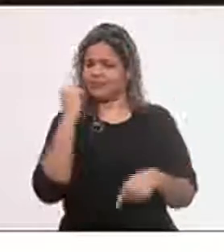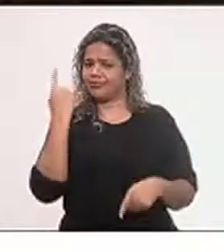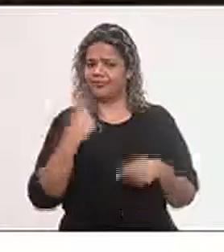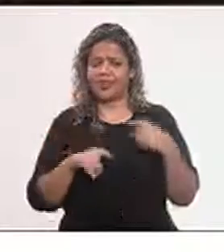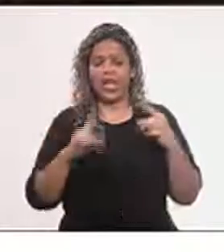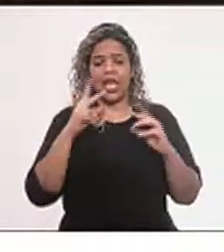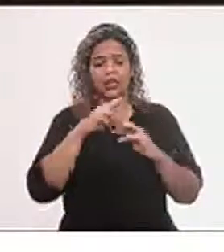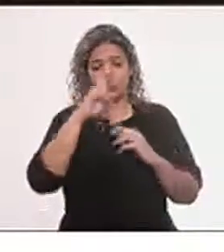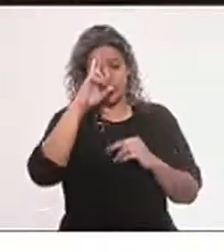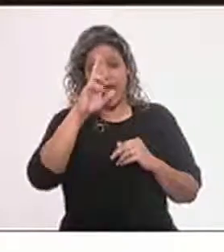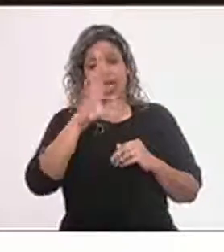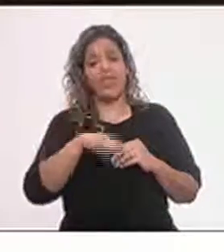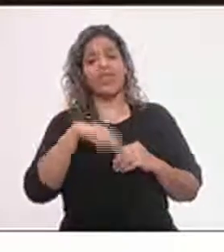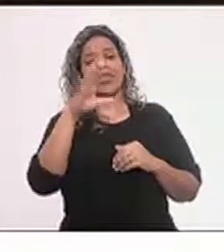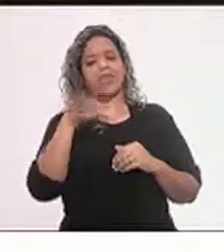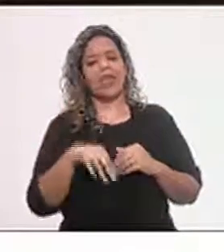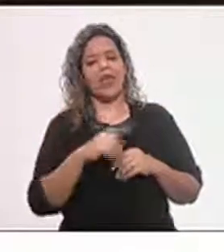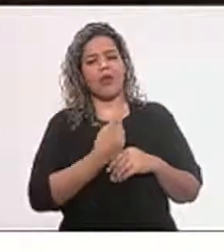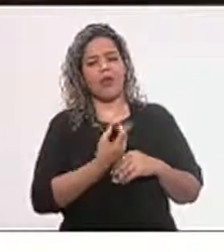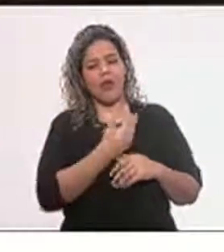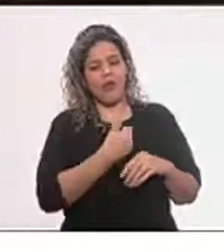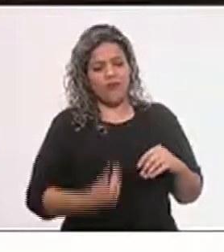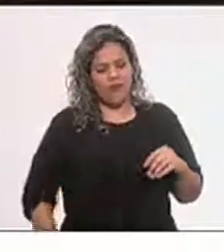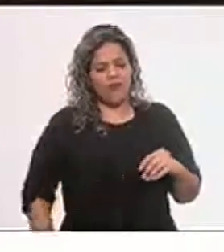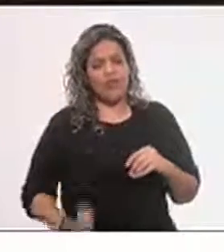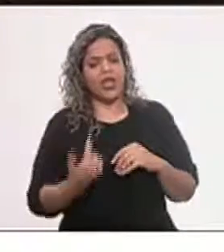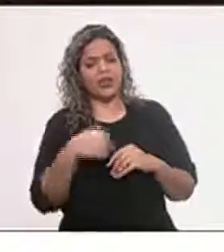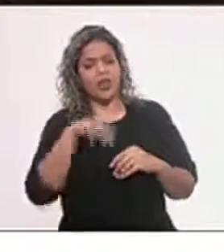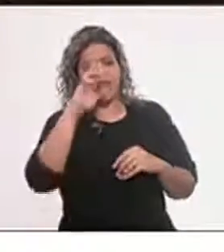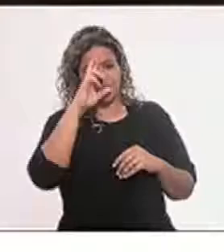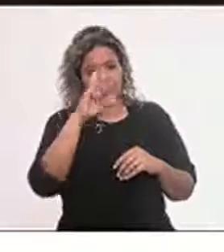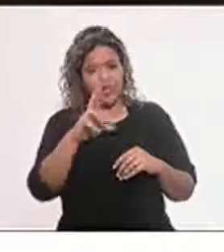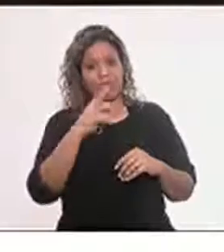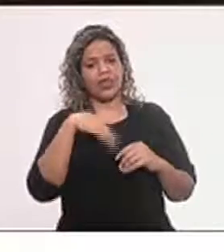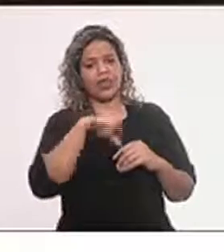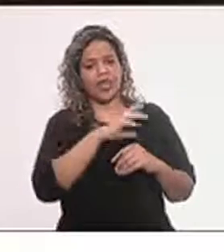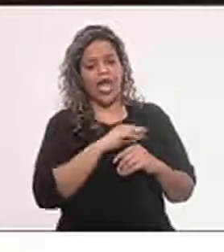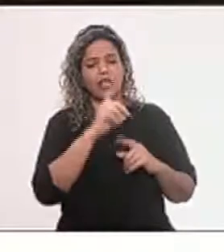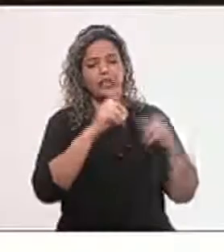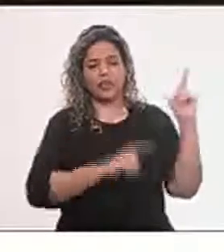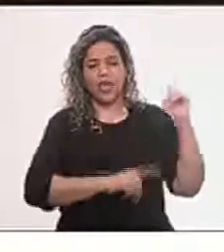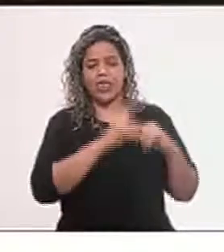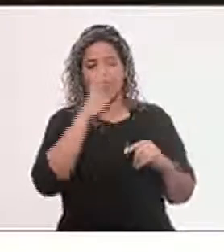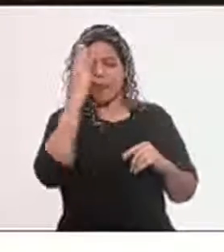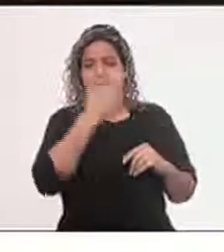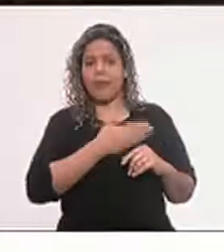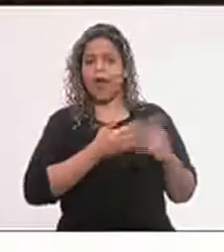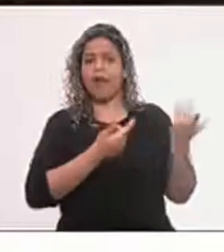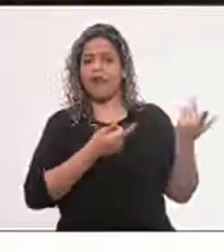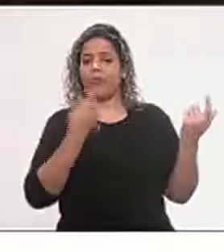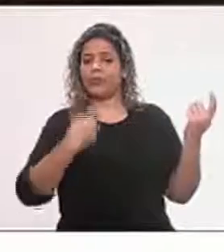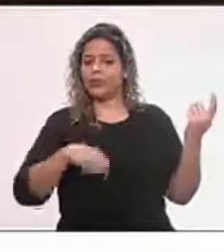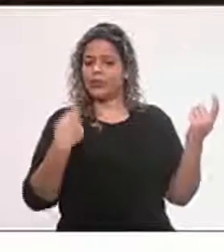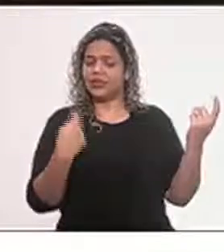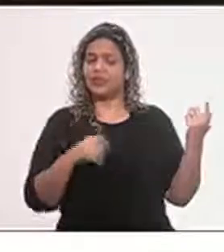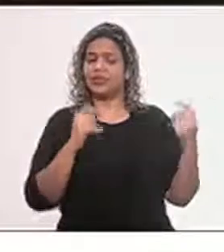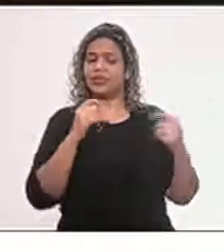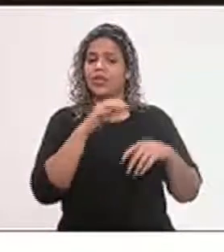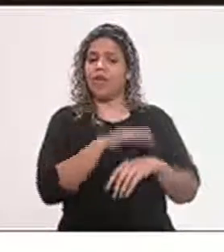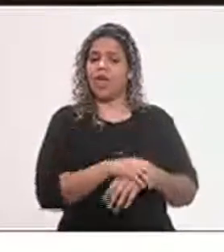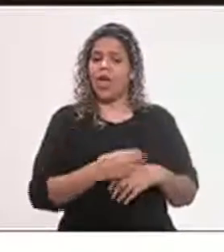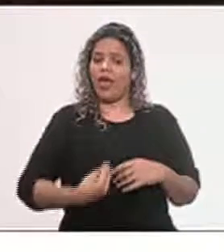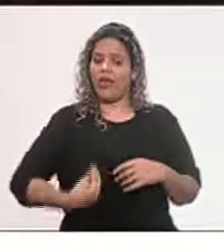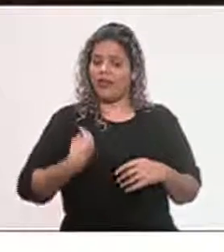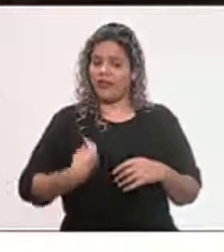a responsabilidade de um governante, a responsabilidade daquele que tem que prover e assegurar